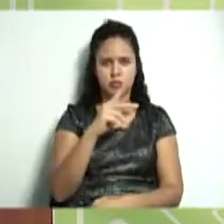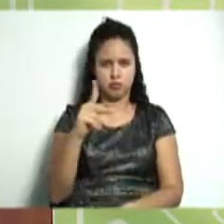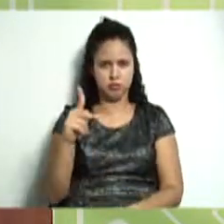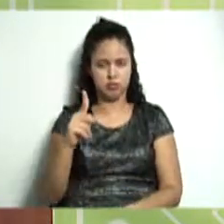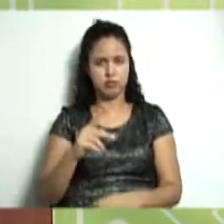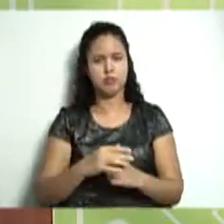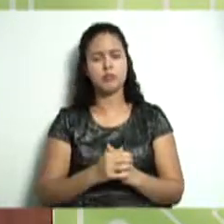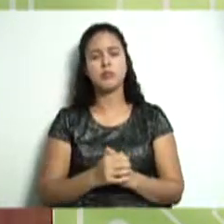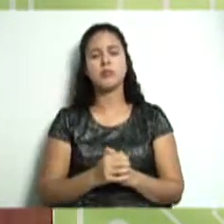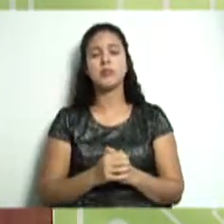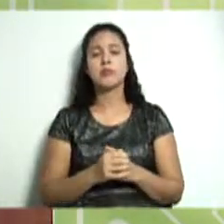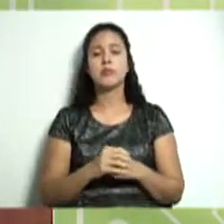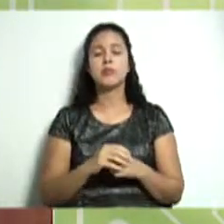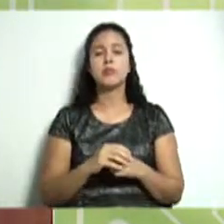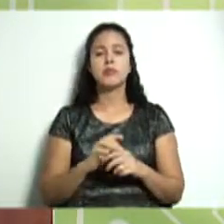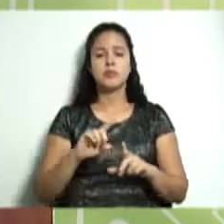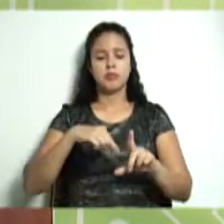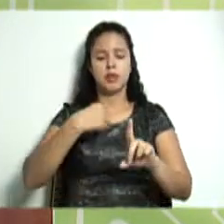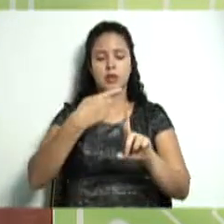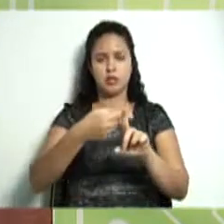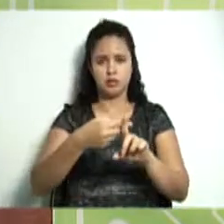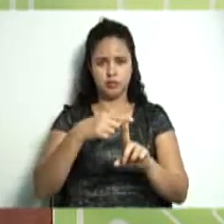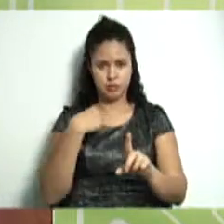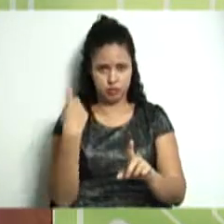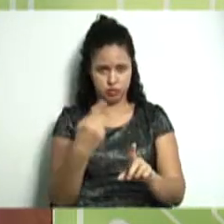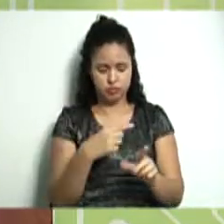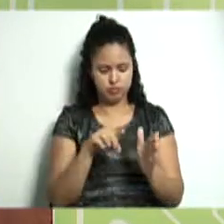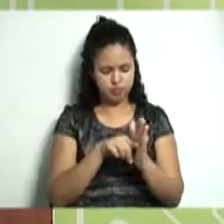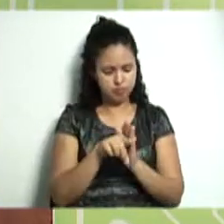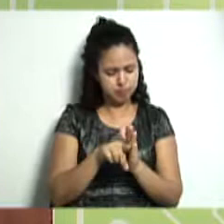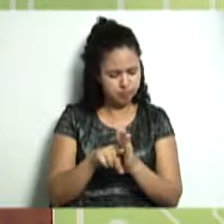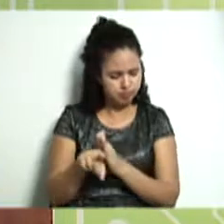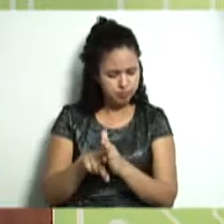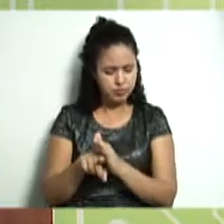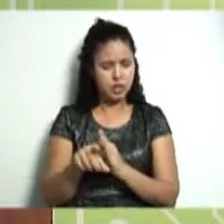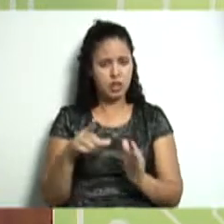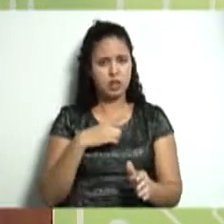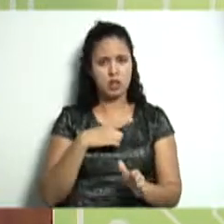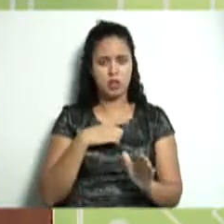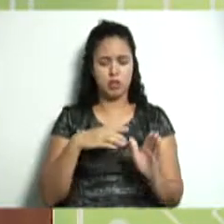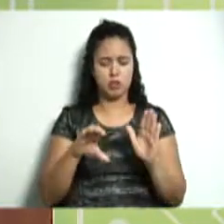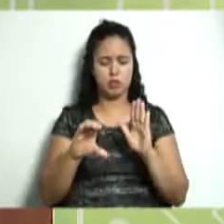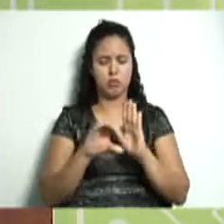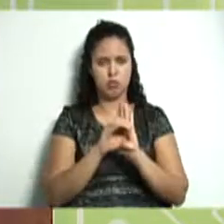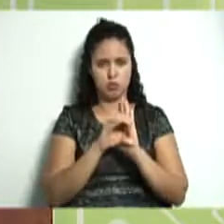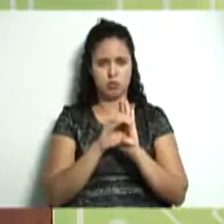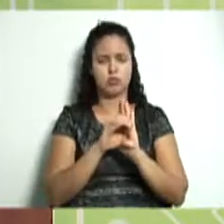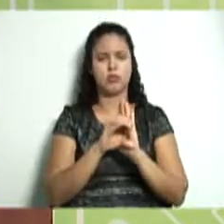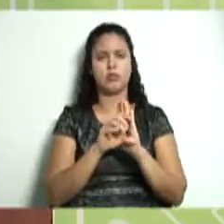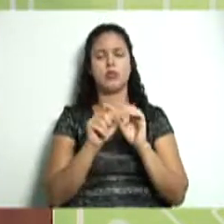Mas a gente andou pesquisando também e tem um Código Civil